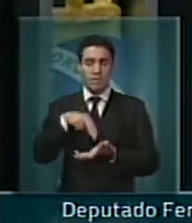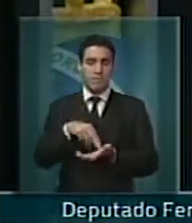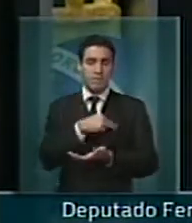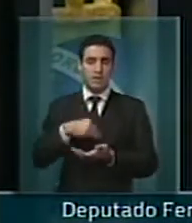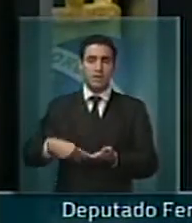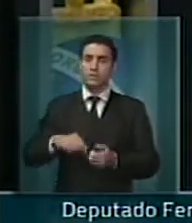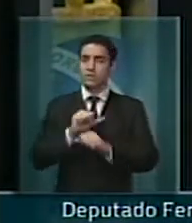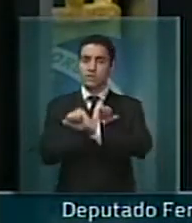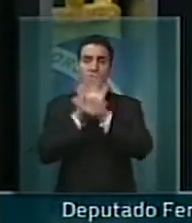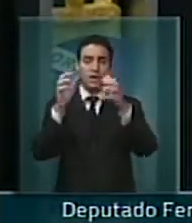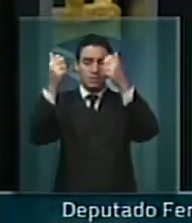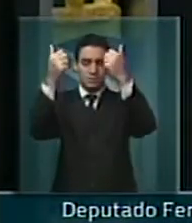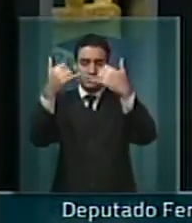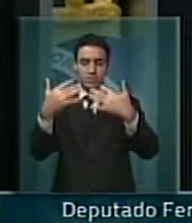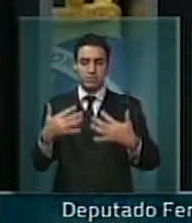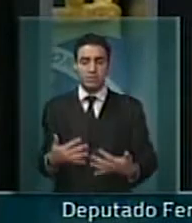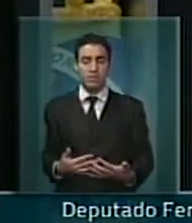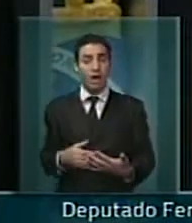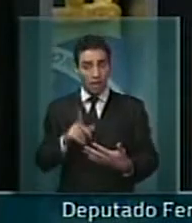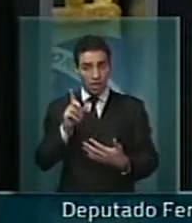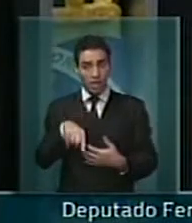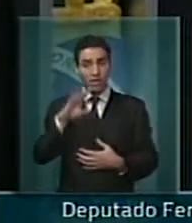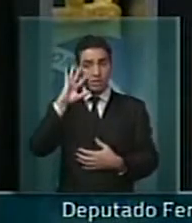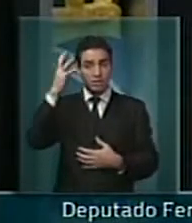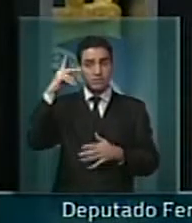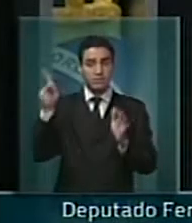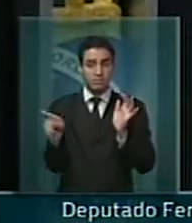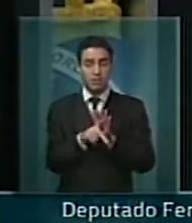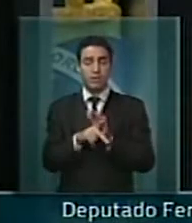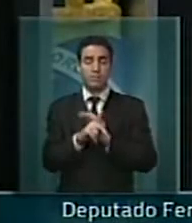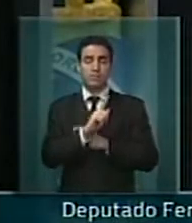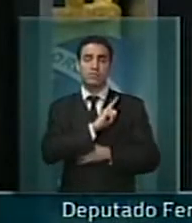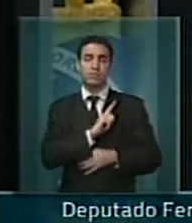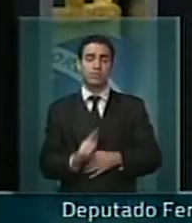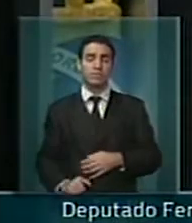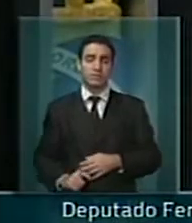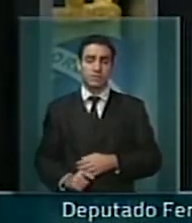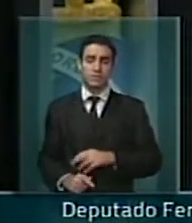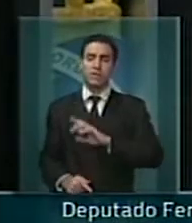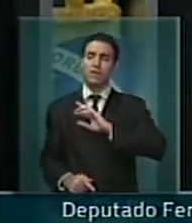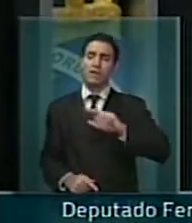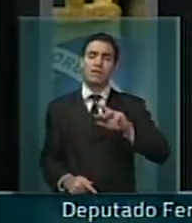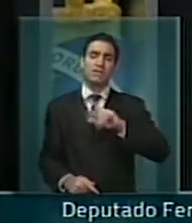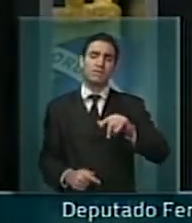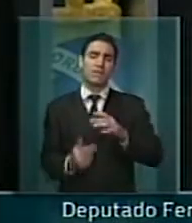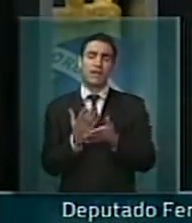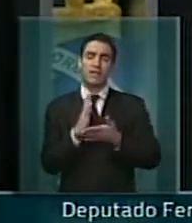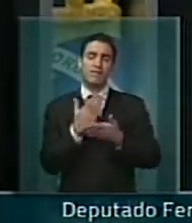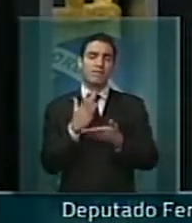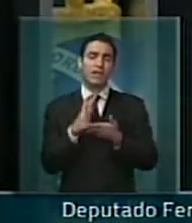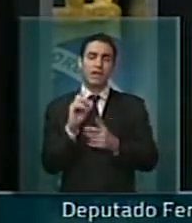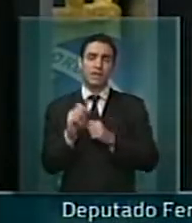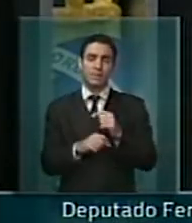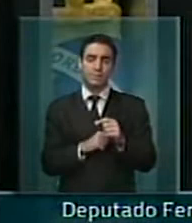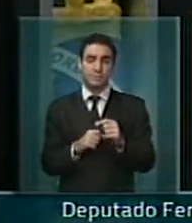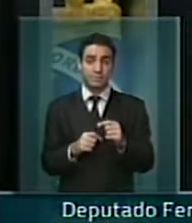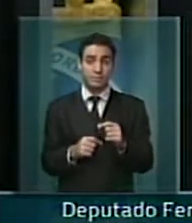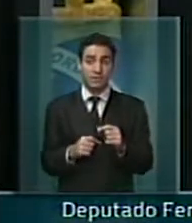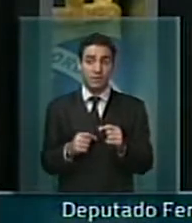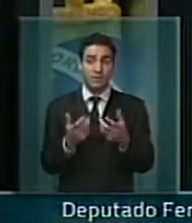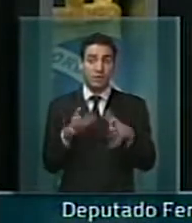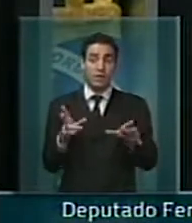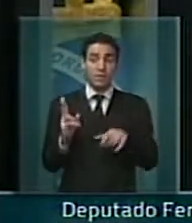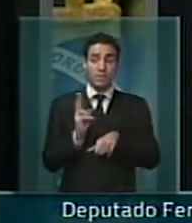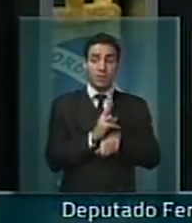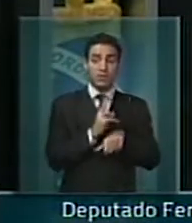claro: é sim esta decisão do governo. Não se trata aqui de não